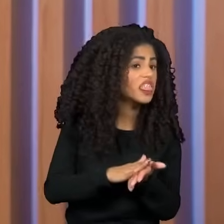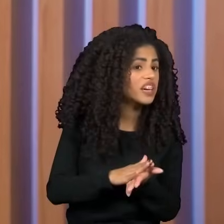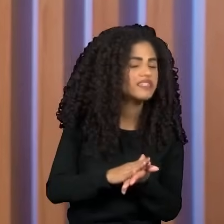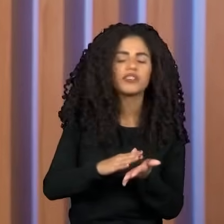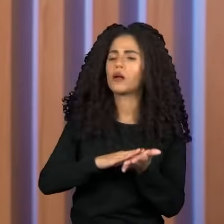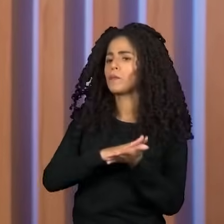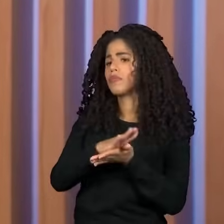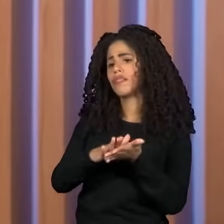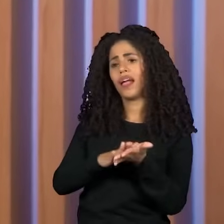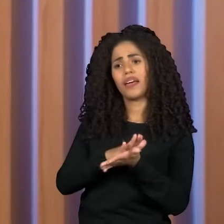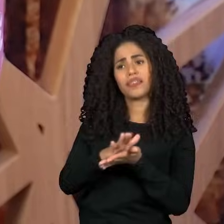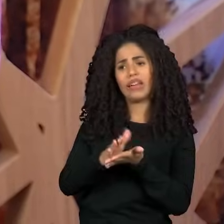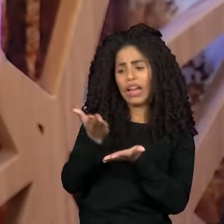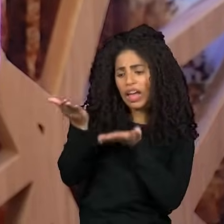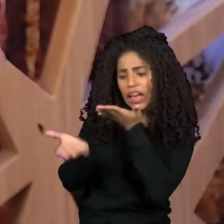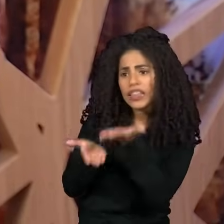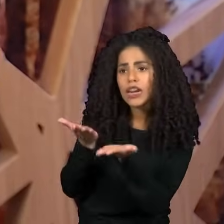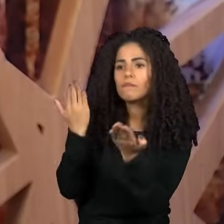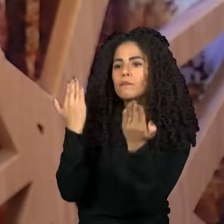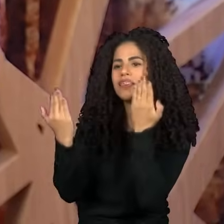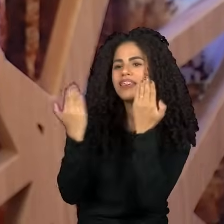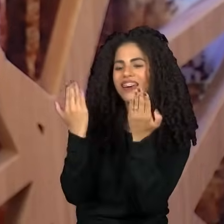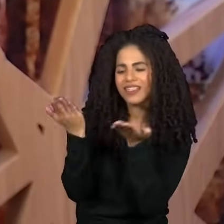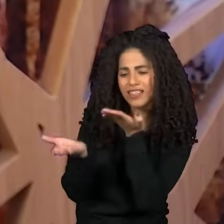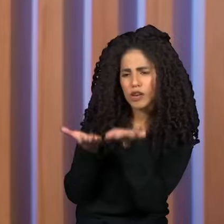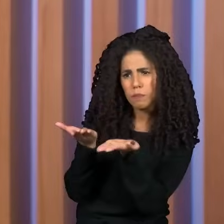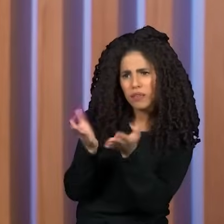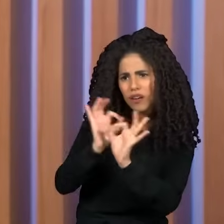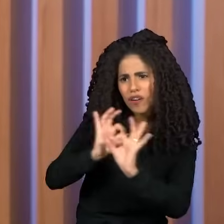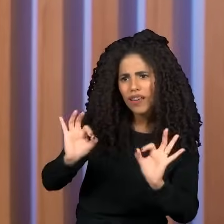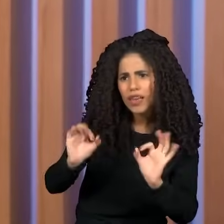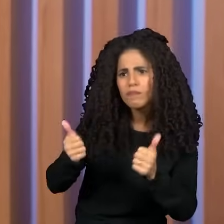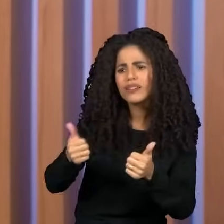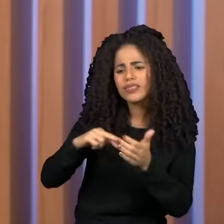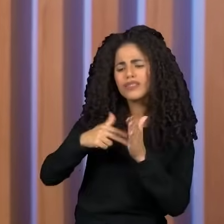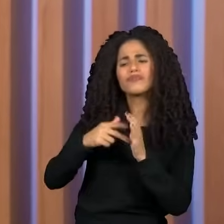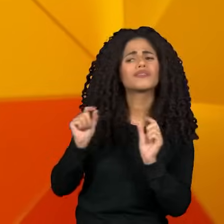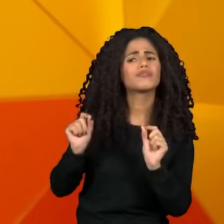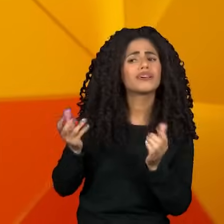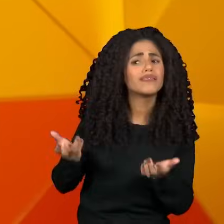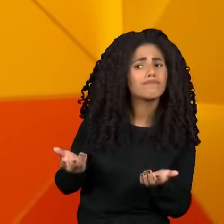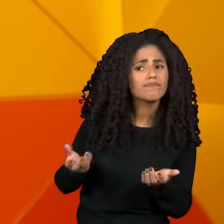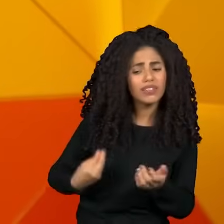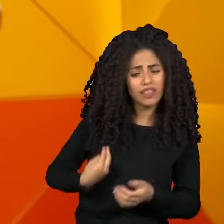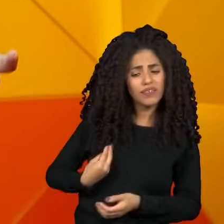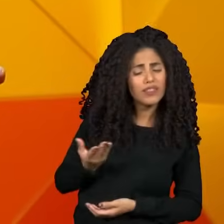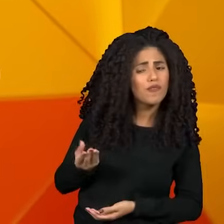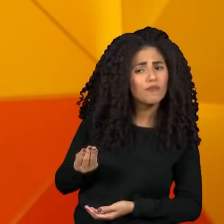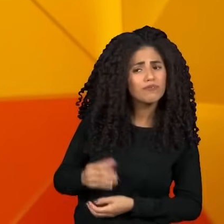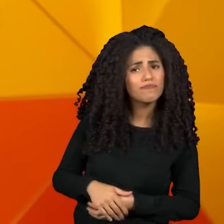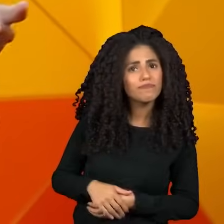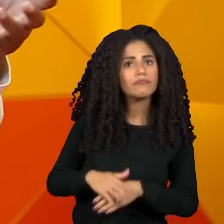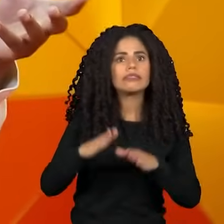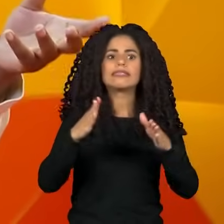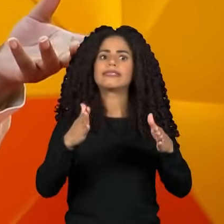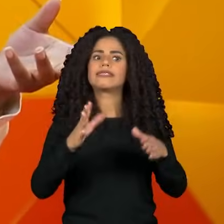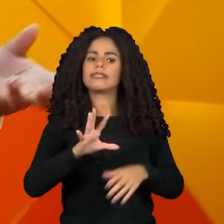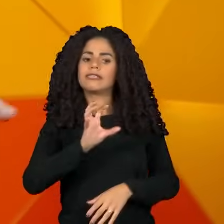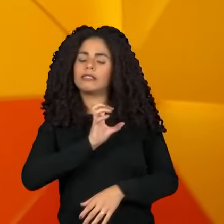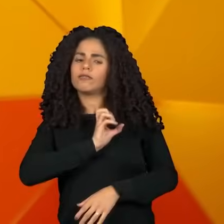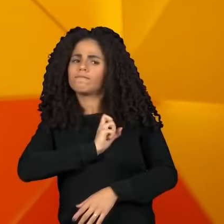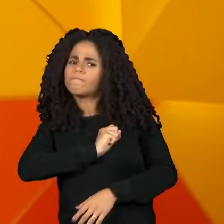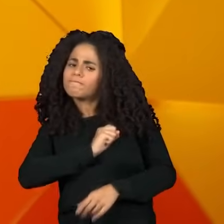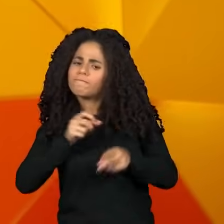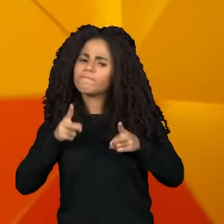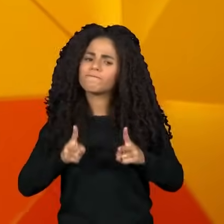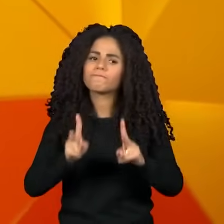porque É, não Não tá é bom. garantia 100%. Não é né? garantia, É né? importante, mas não garante. Né? Agora, Cati, você tem essa ideia de que o amor é algo que sempre